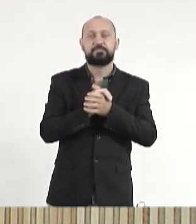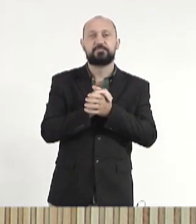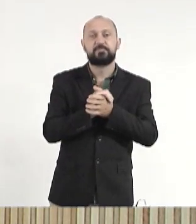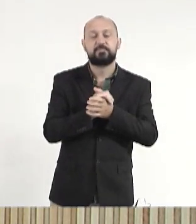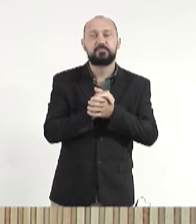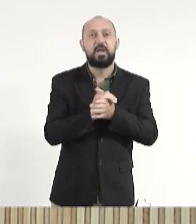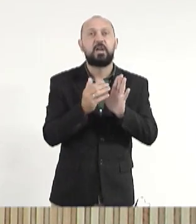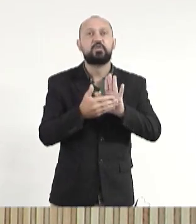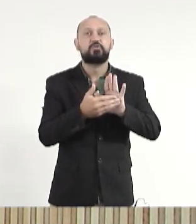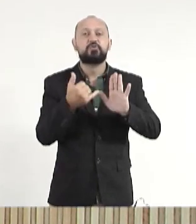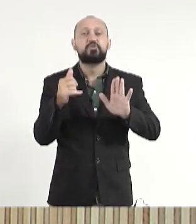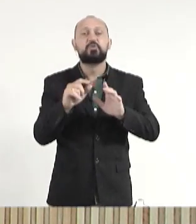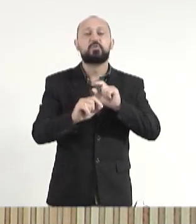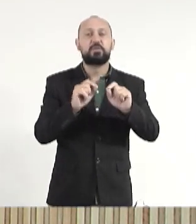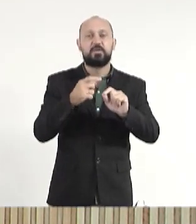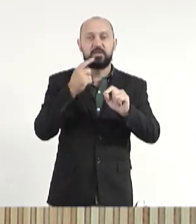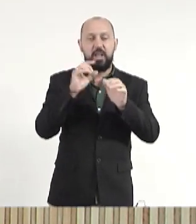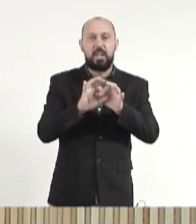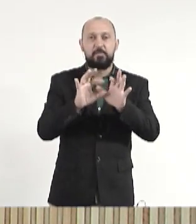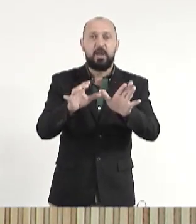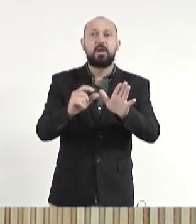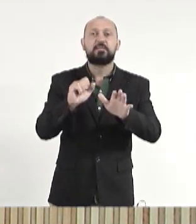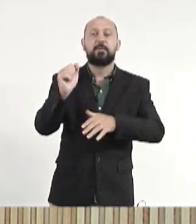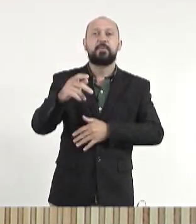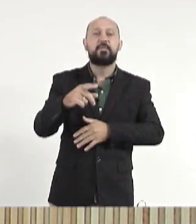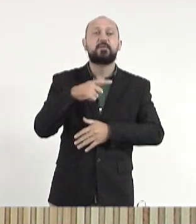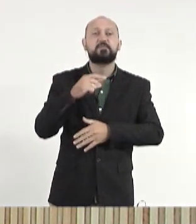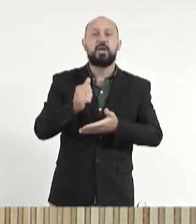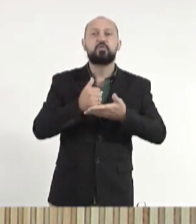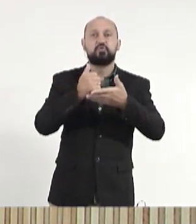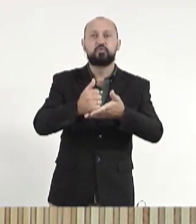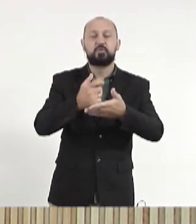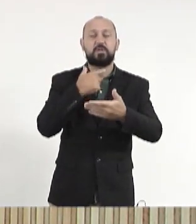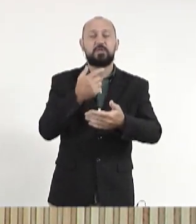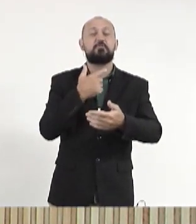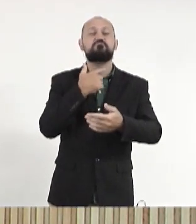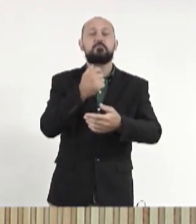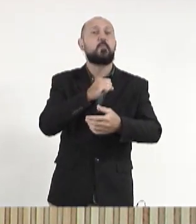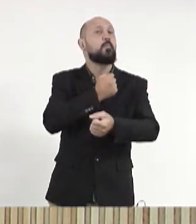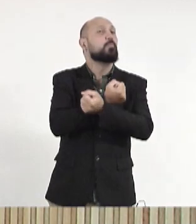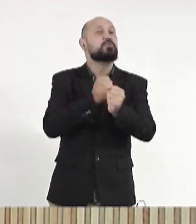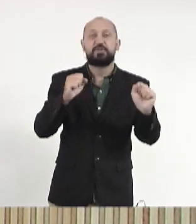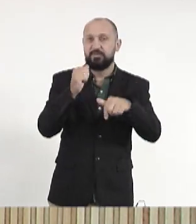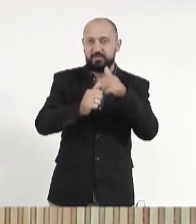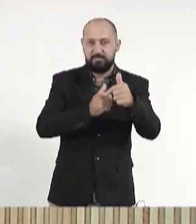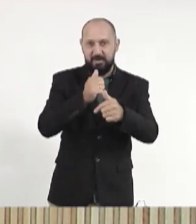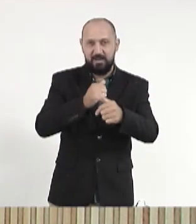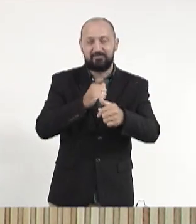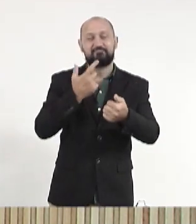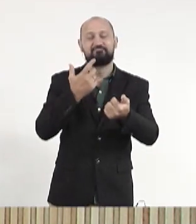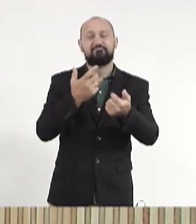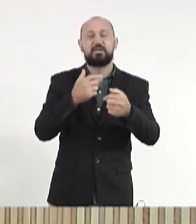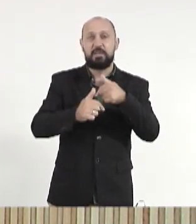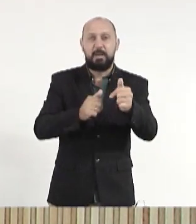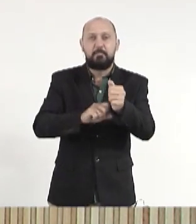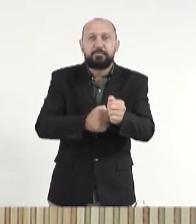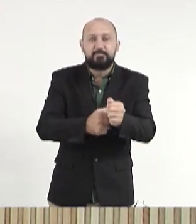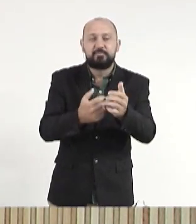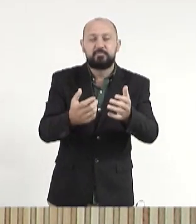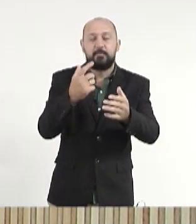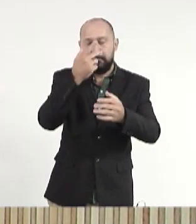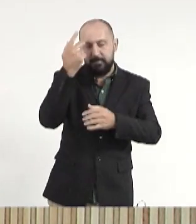ela excluiu a possibilidade da concessão previdenciária do auxílio invalidez, que é um benefício que é pago a